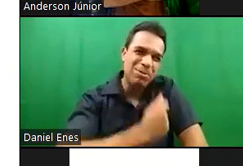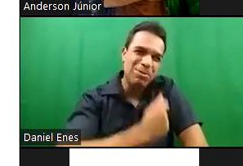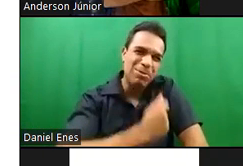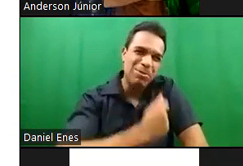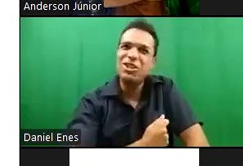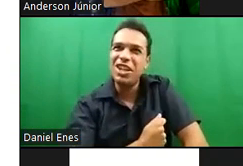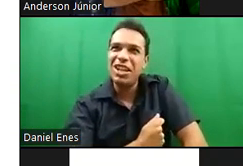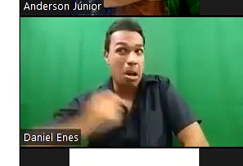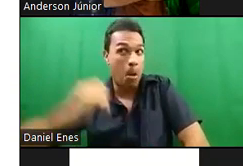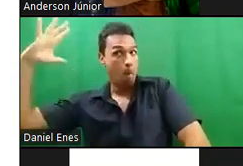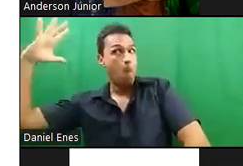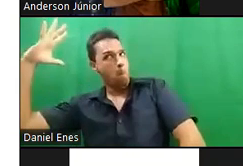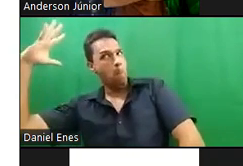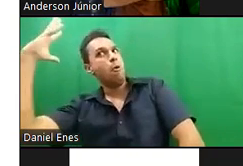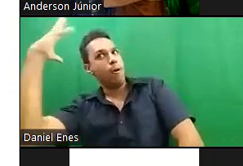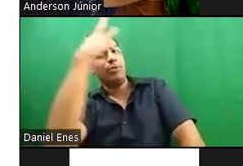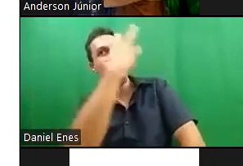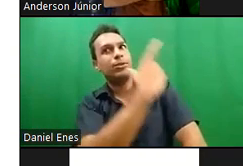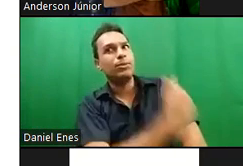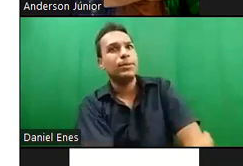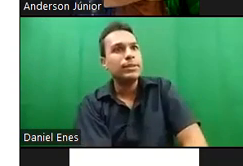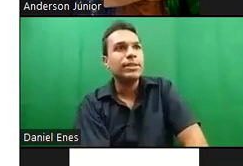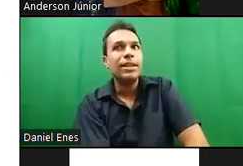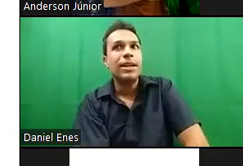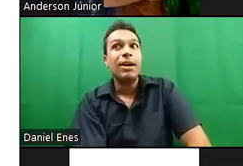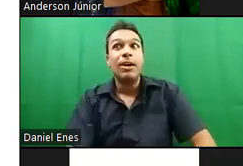Bonito, bonitinho, ó. Tá bonito.